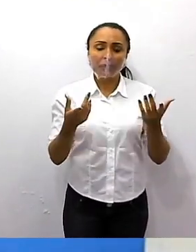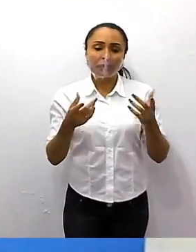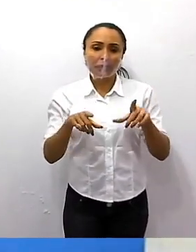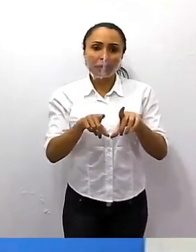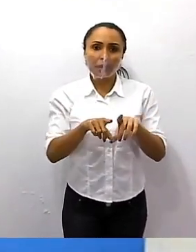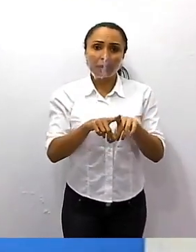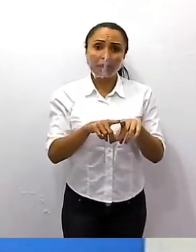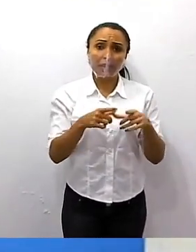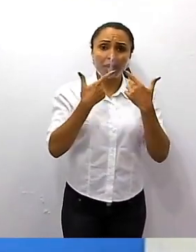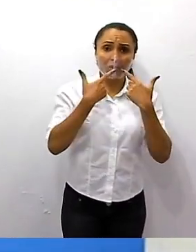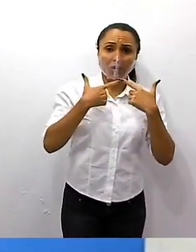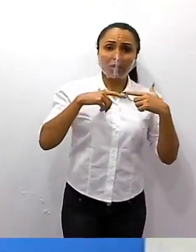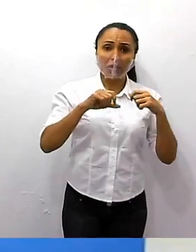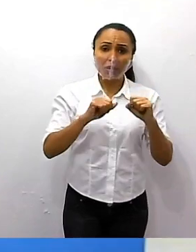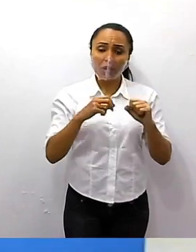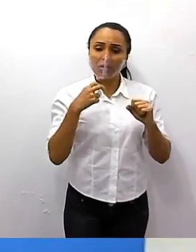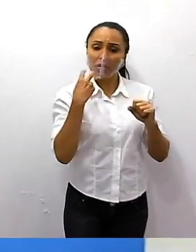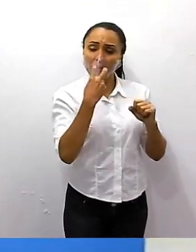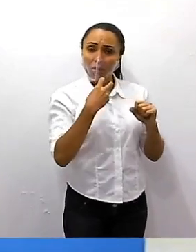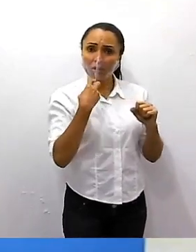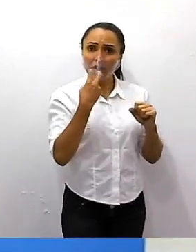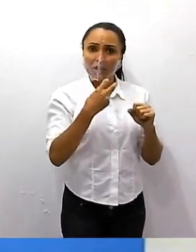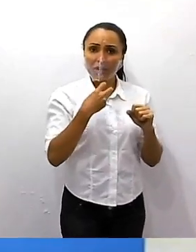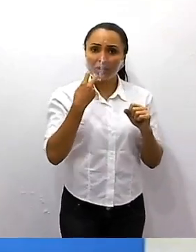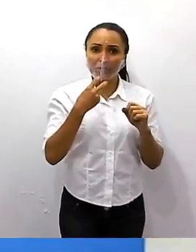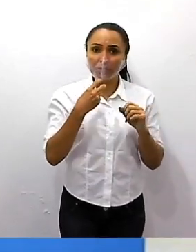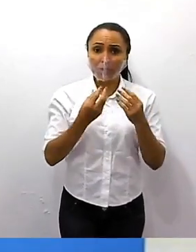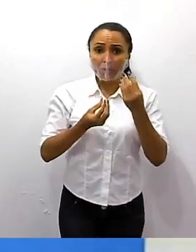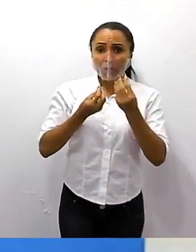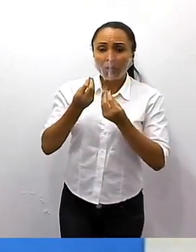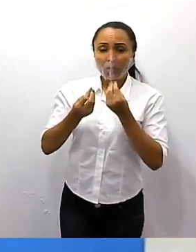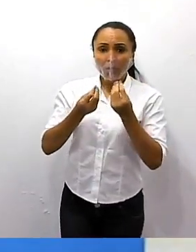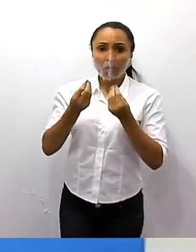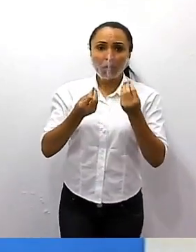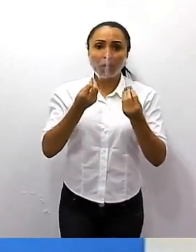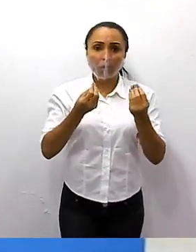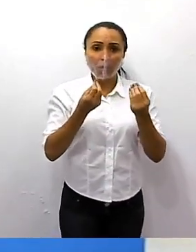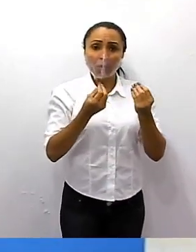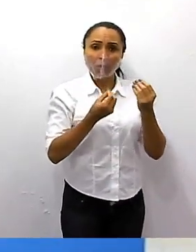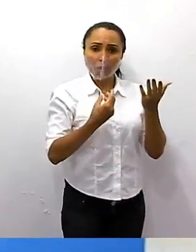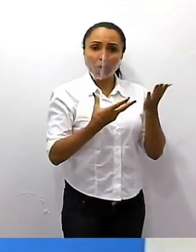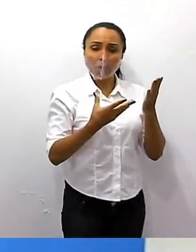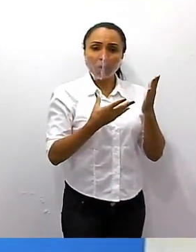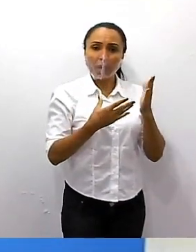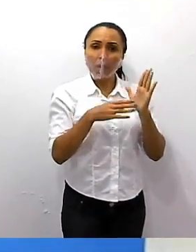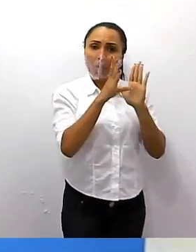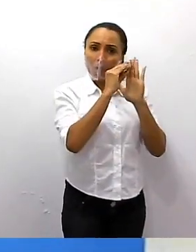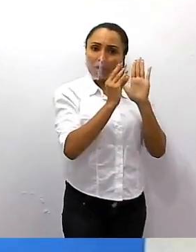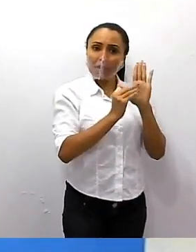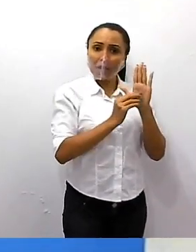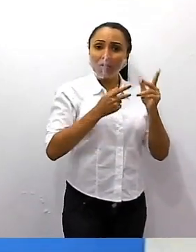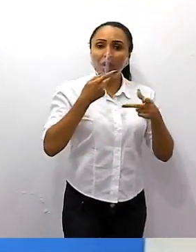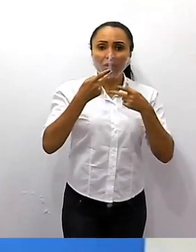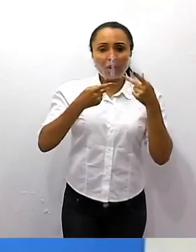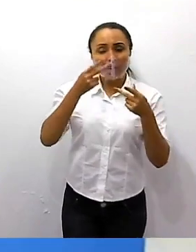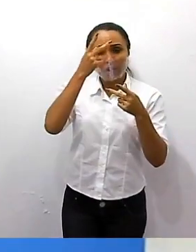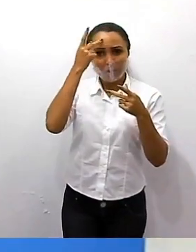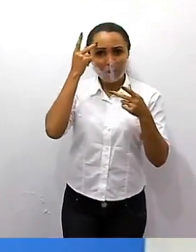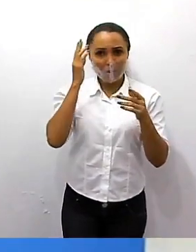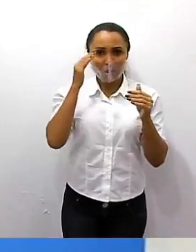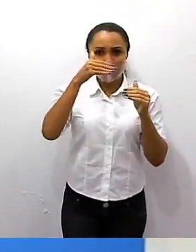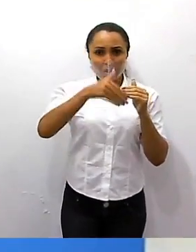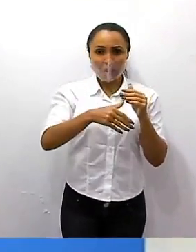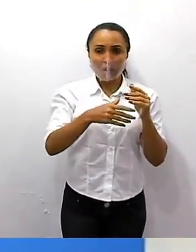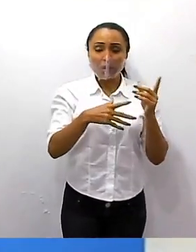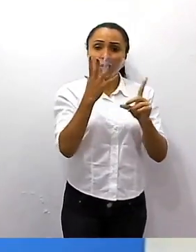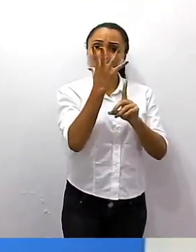da linguagem oral, né? O jeito como as pessoas falam, então, jogados dentro da poesia, dentro da arte, tudo isso